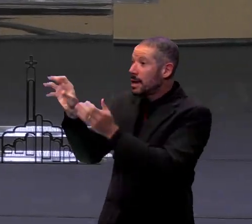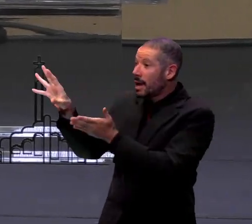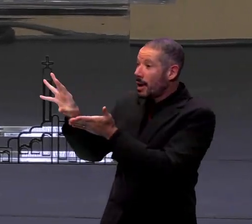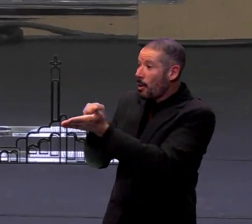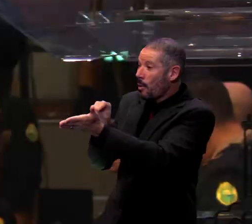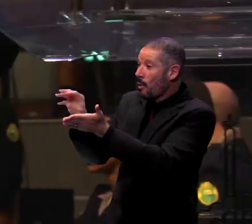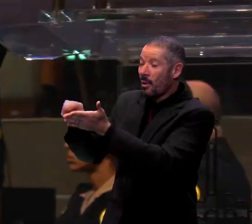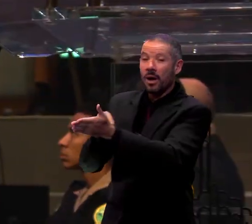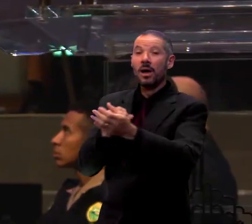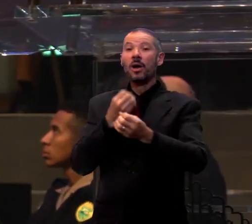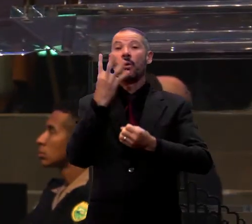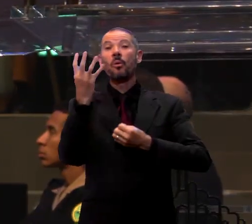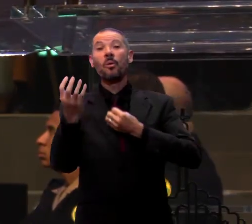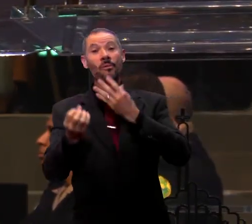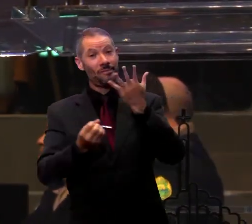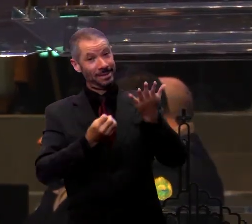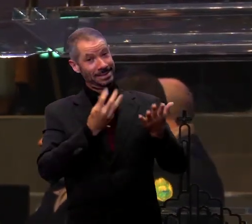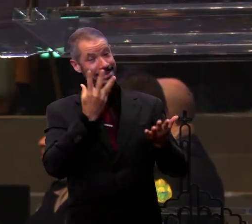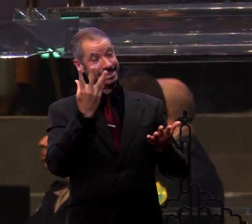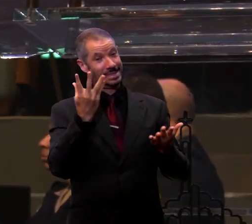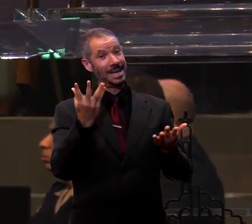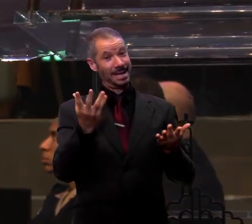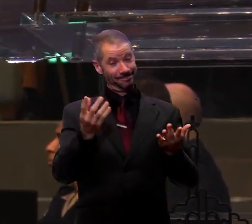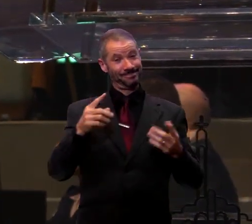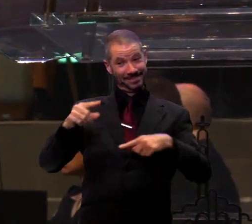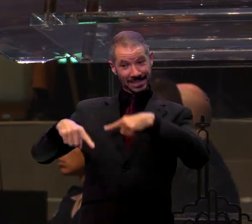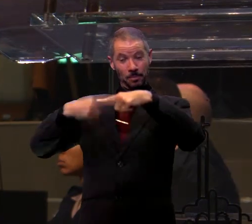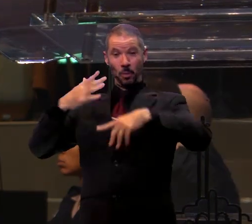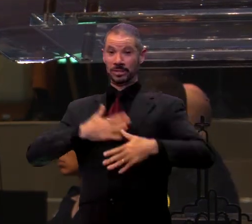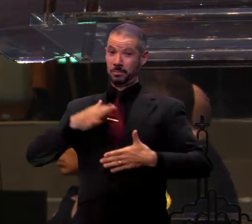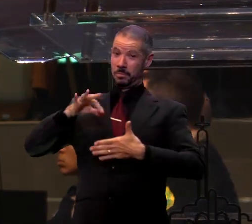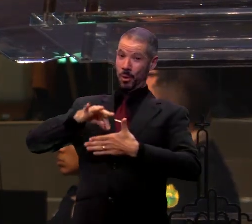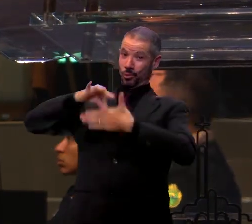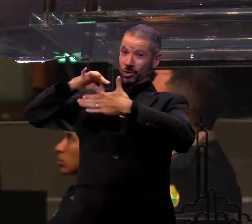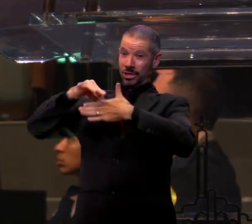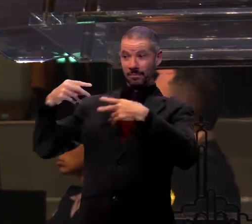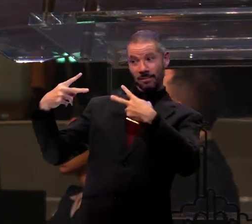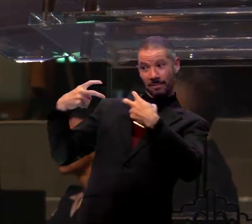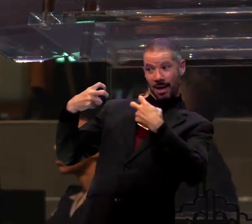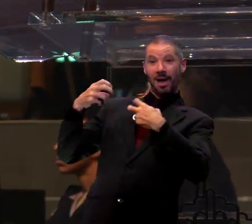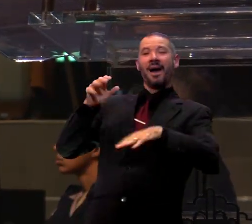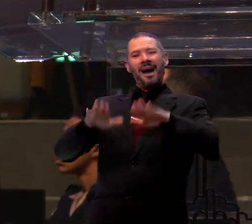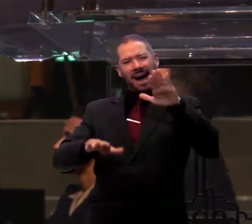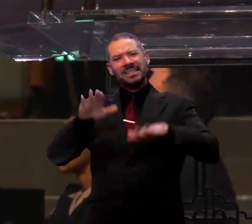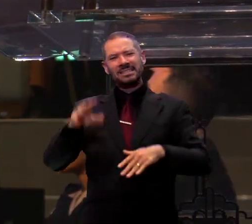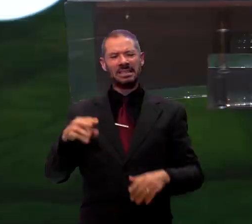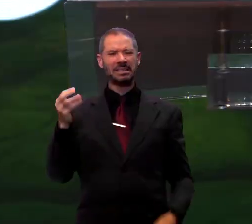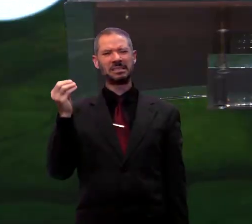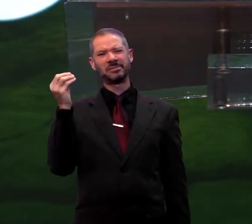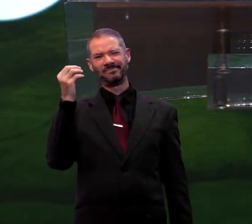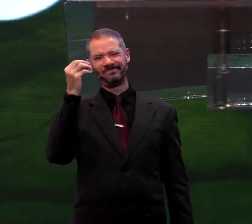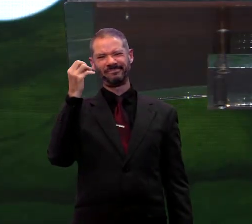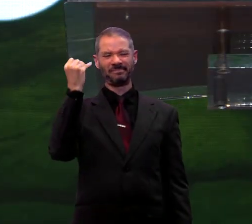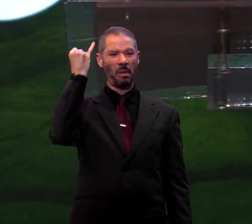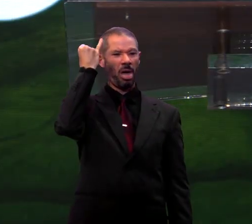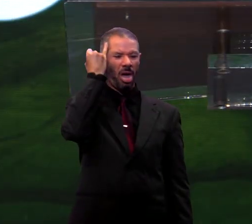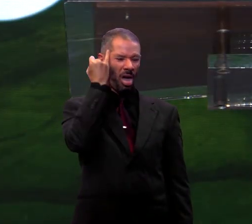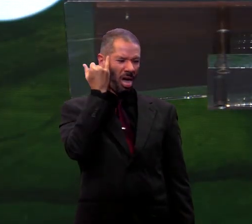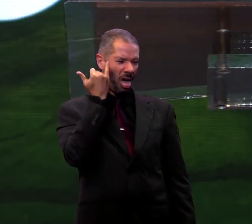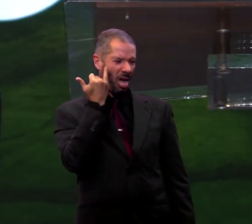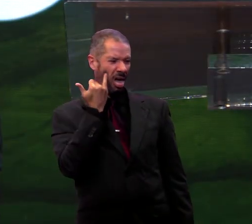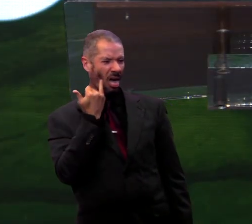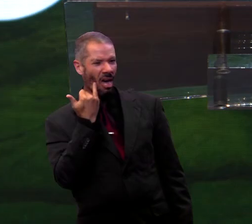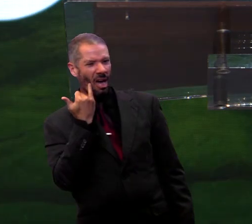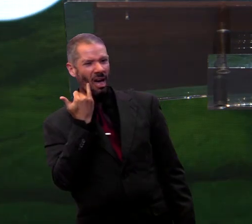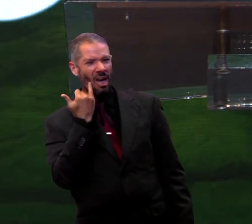confessar, não devia confessar, porque né, depois meu chefe pode ver, que às vezes dá uma preguiça, não é não? Hein?